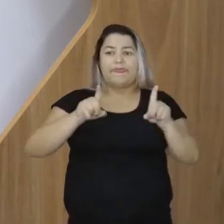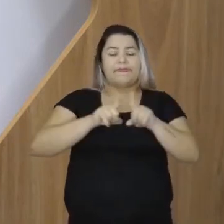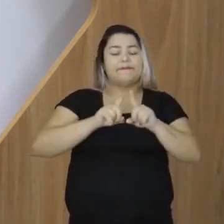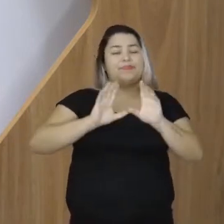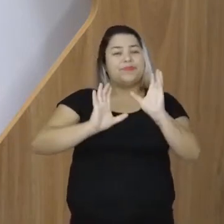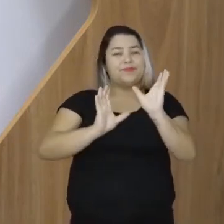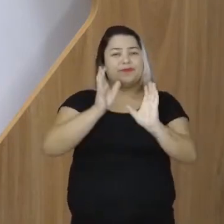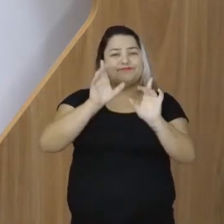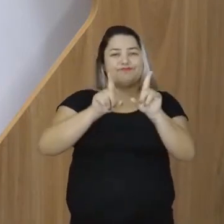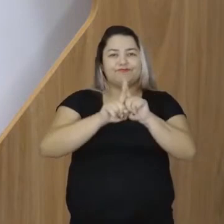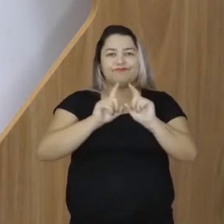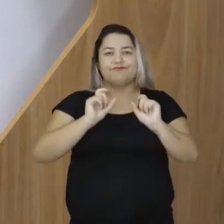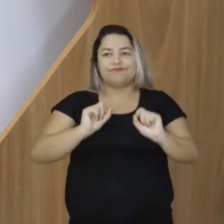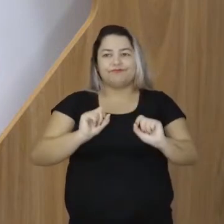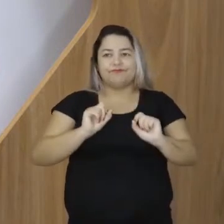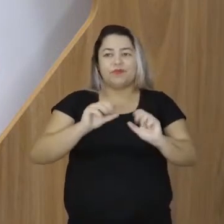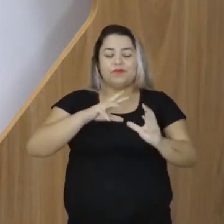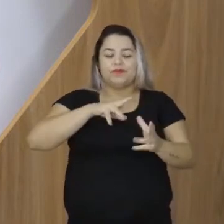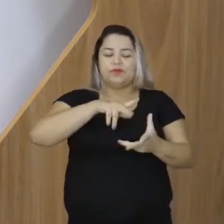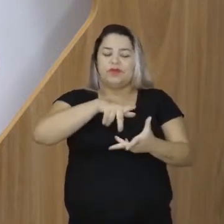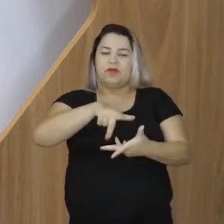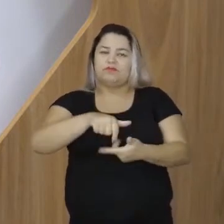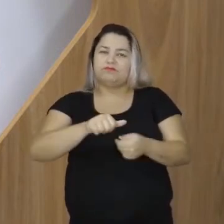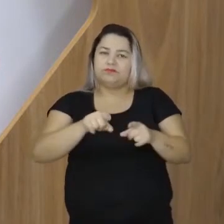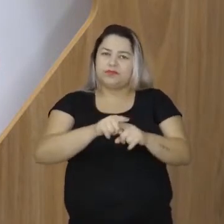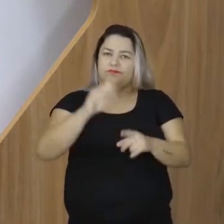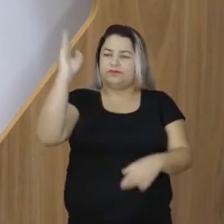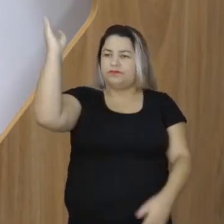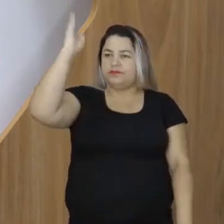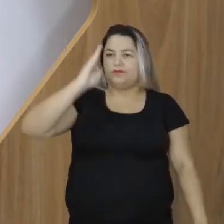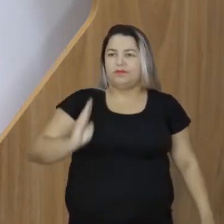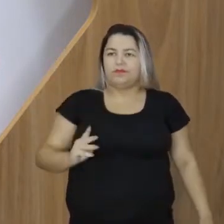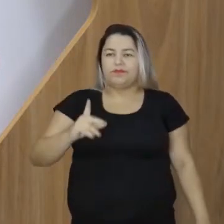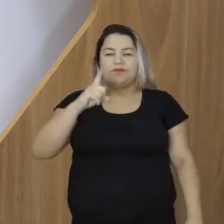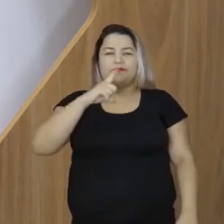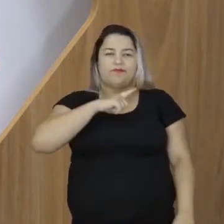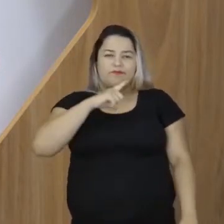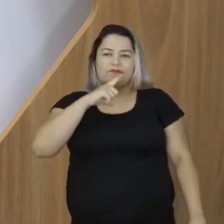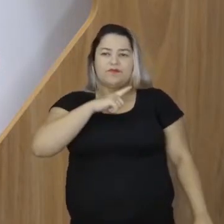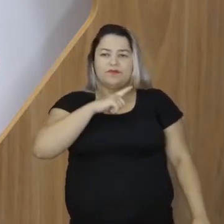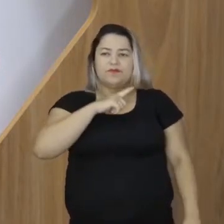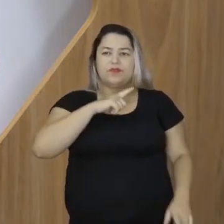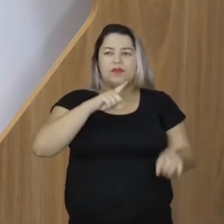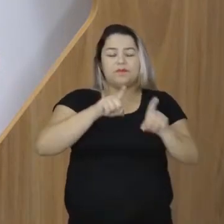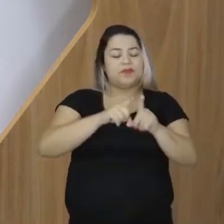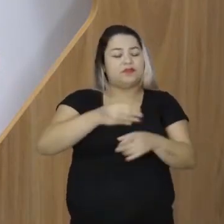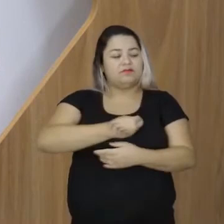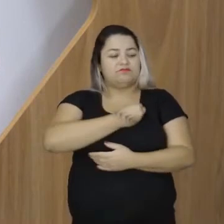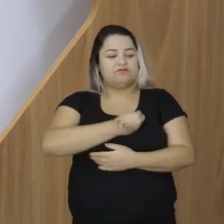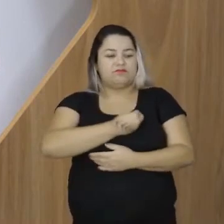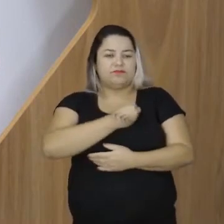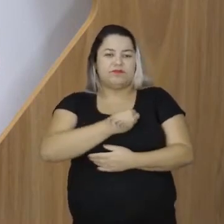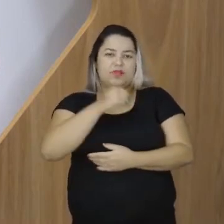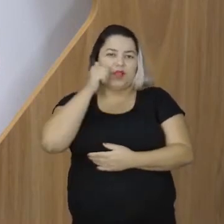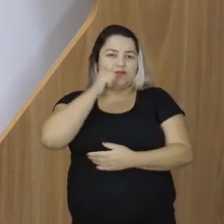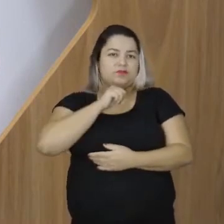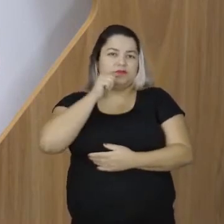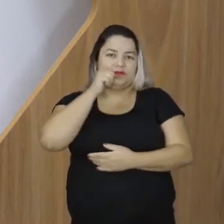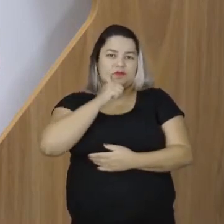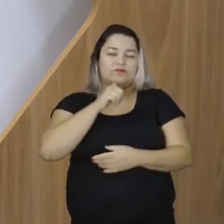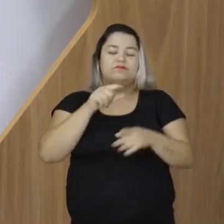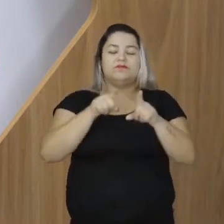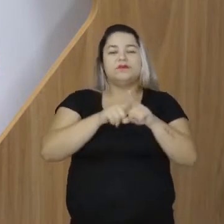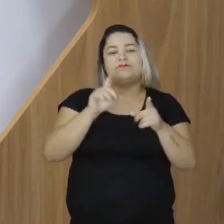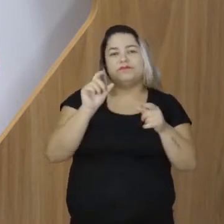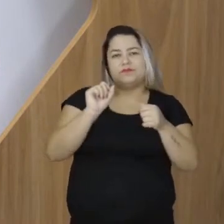crise climática mundial, e que aqui no Brasil tem o seu rebatimento na vida das mulheres. E a